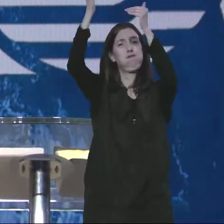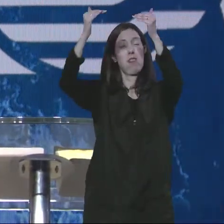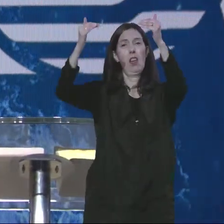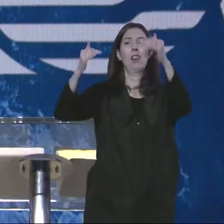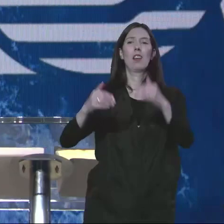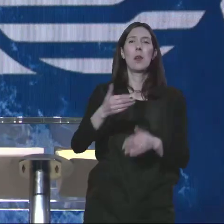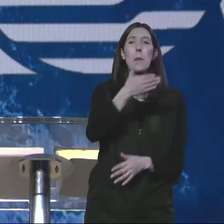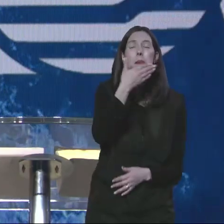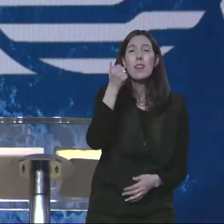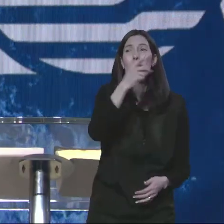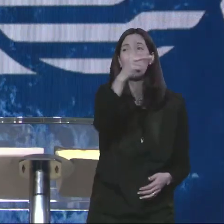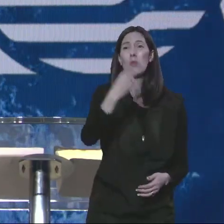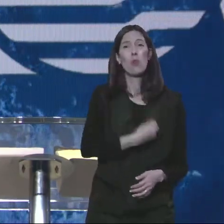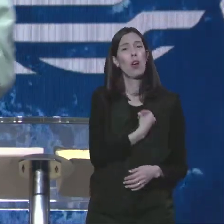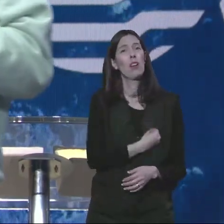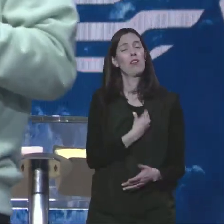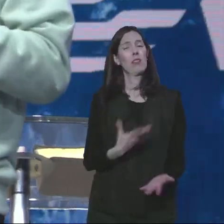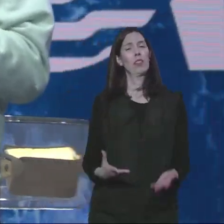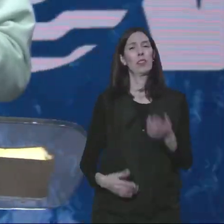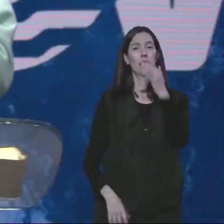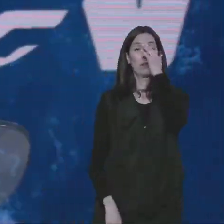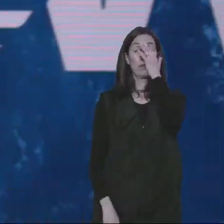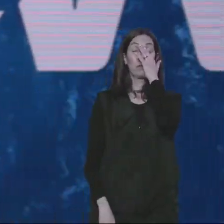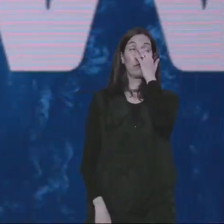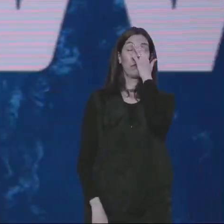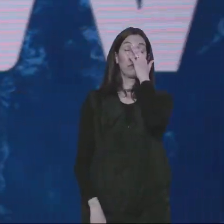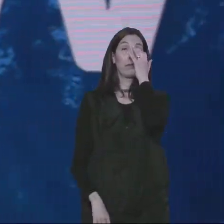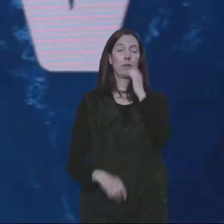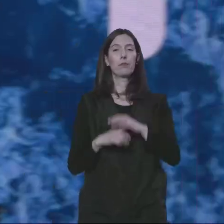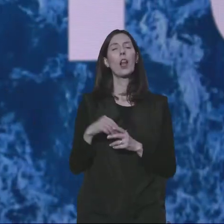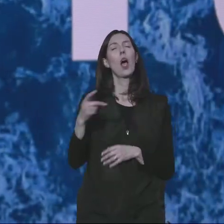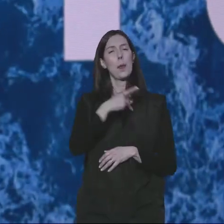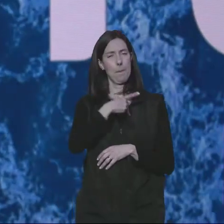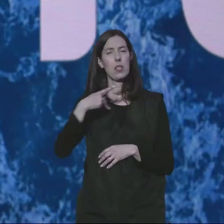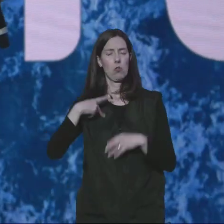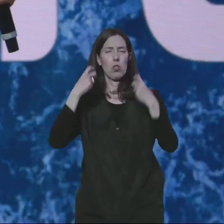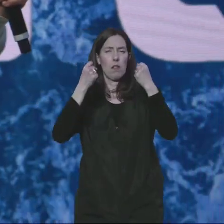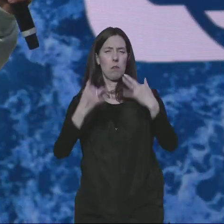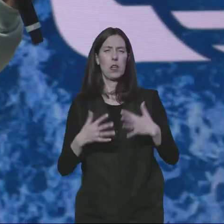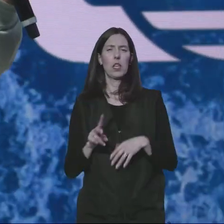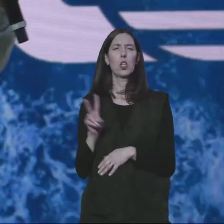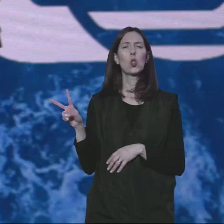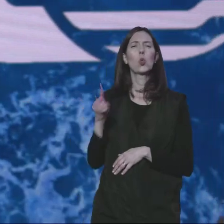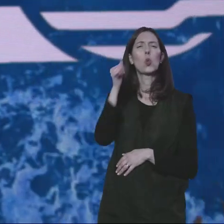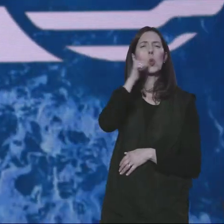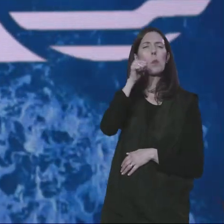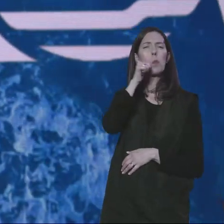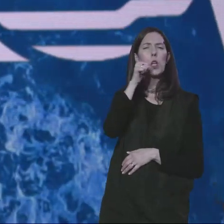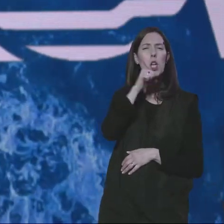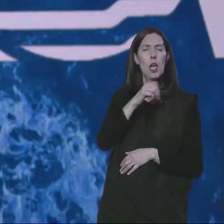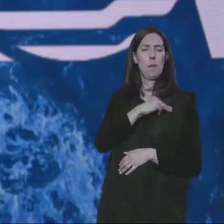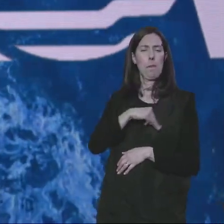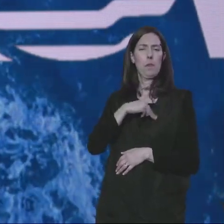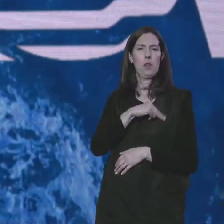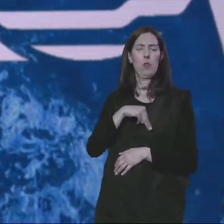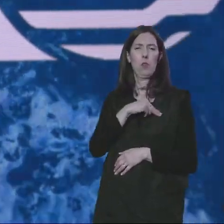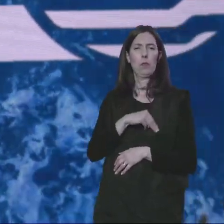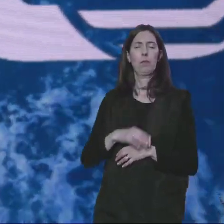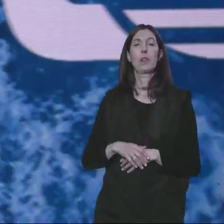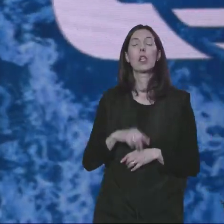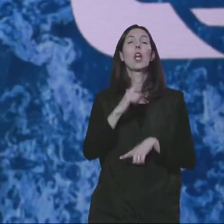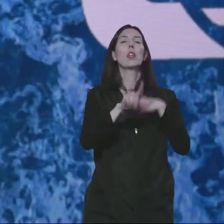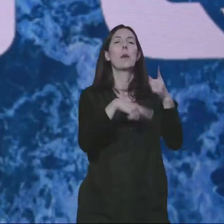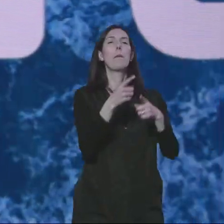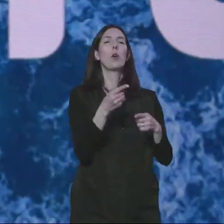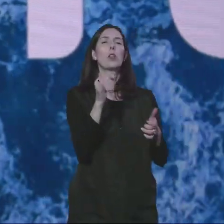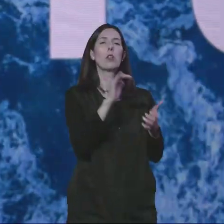pregando sobre isso. E aí ele contou uma história de duas missionárias. E depois ele contou a história de um